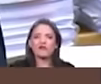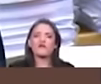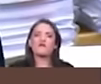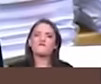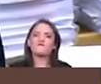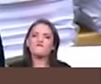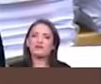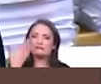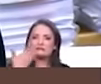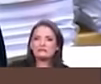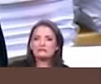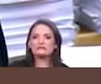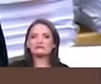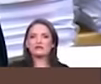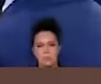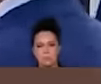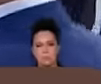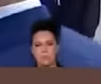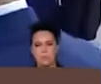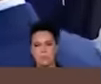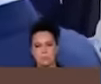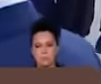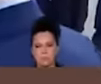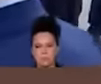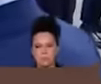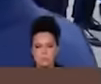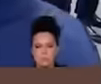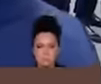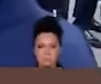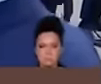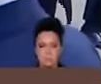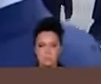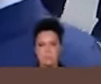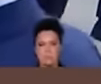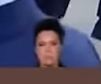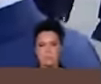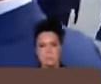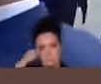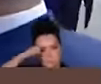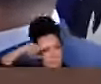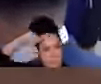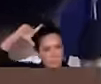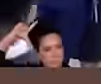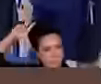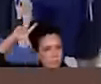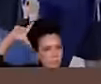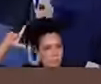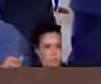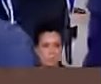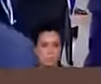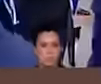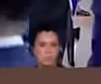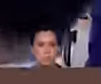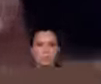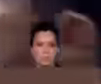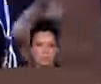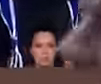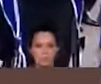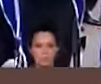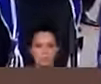na data de ontem sucessor de Aras no comando da pgr Paulo gonor